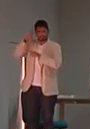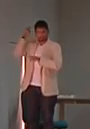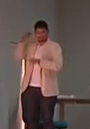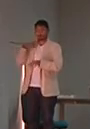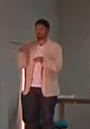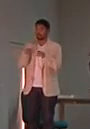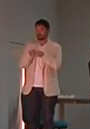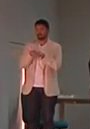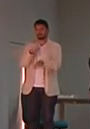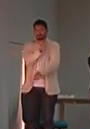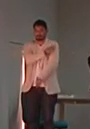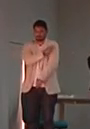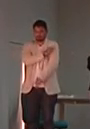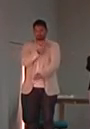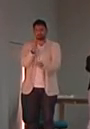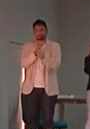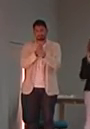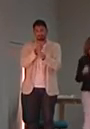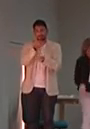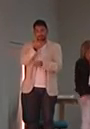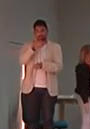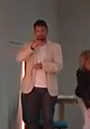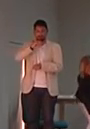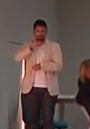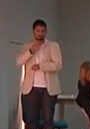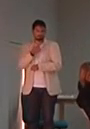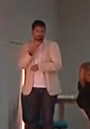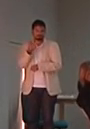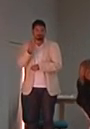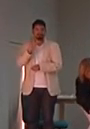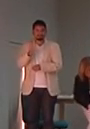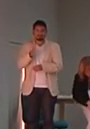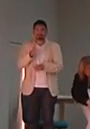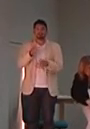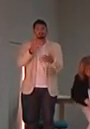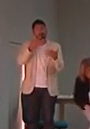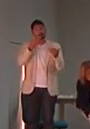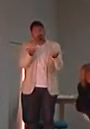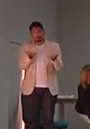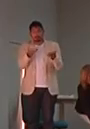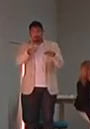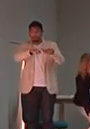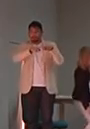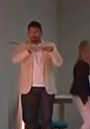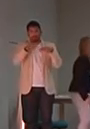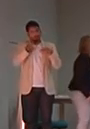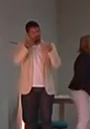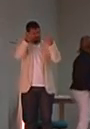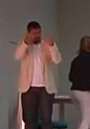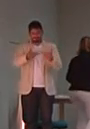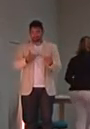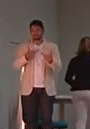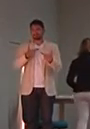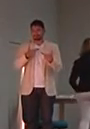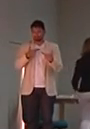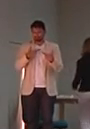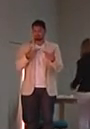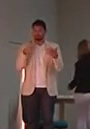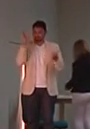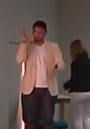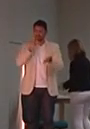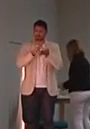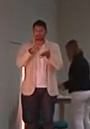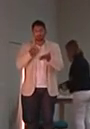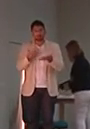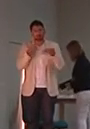aluno nos anos 60. E por essa razão, me sinto legitimado a estar aqui pleiteando o cargo